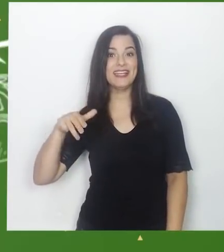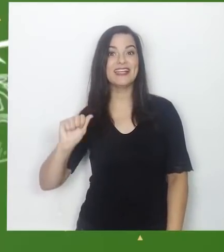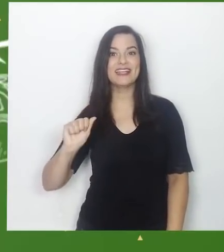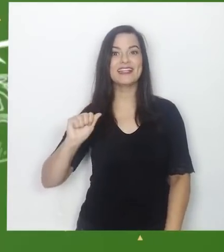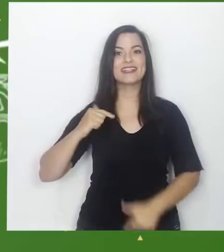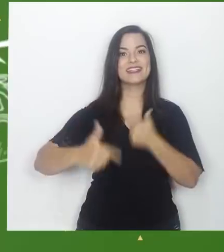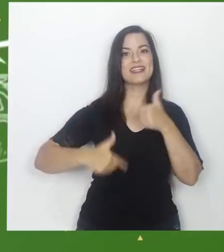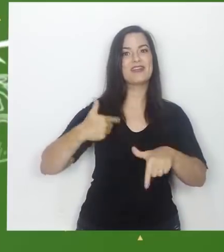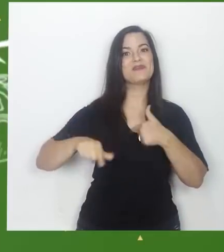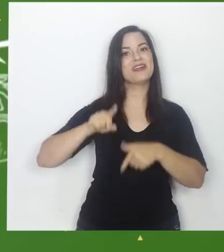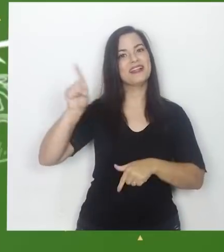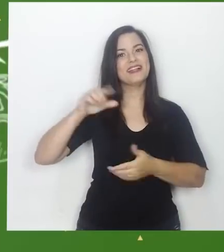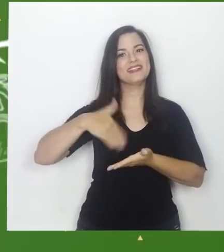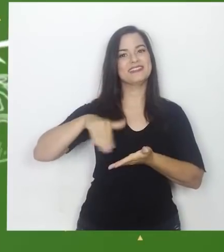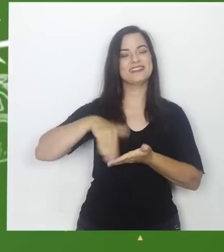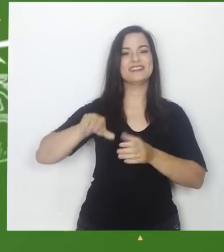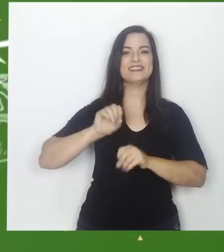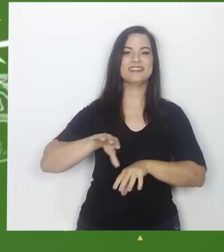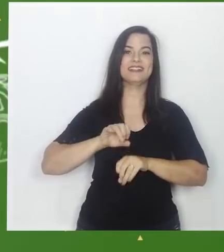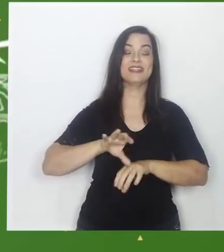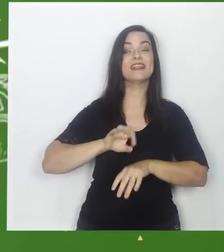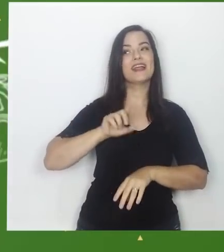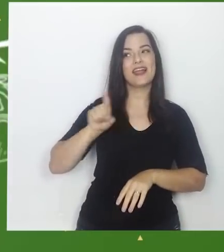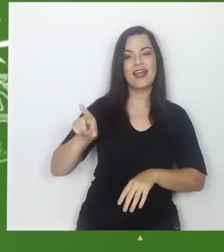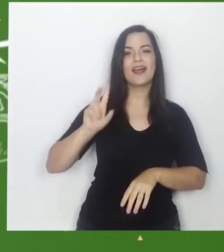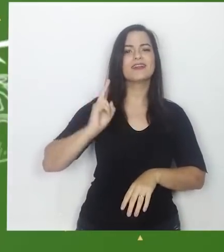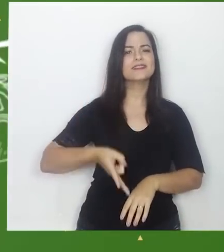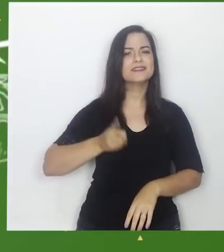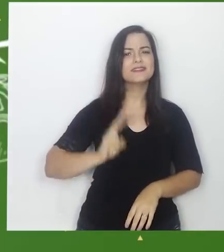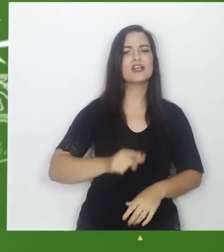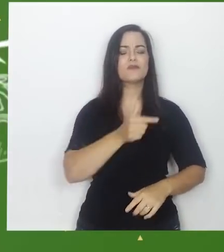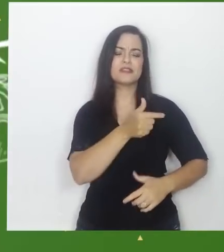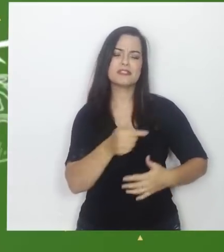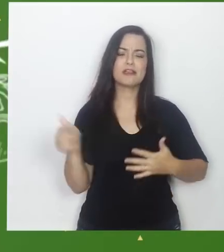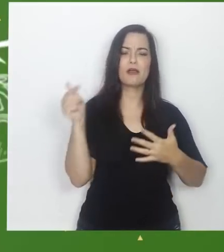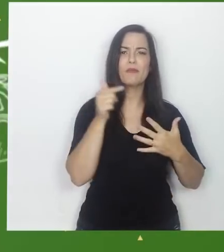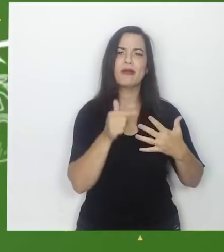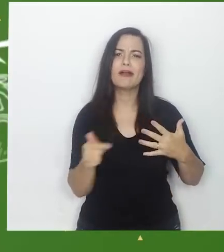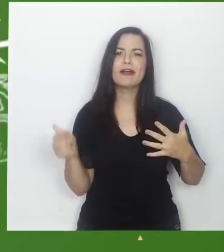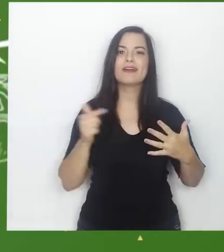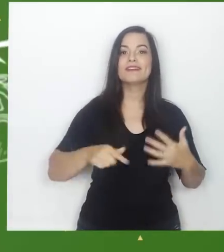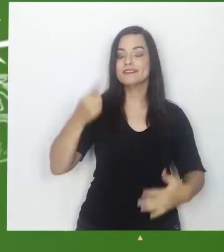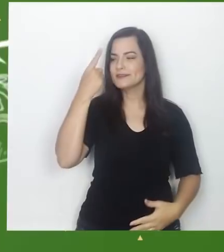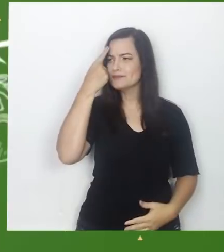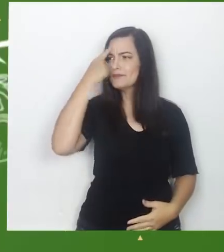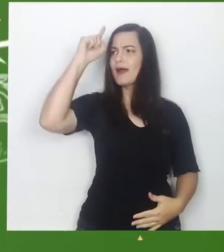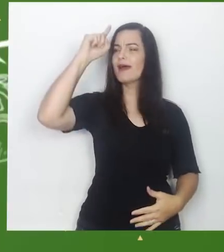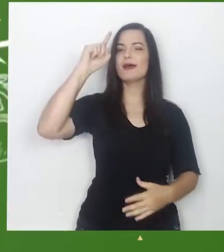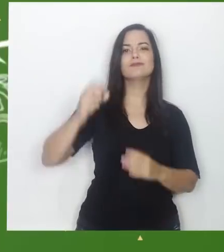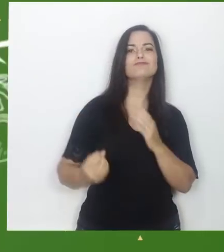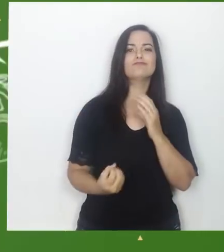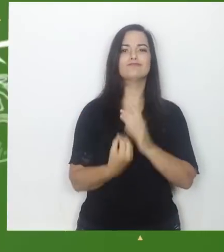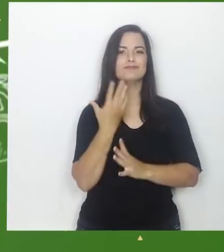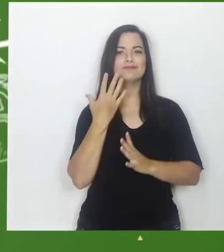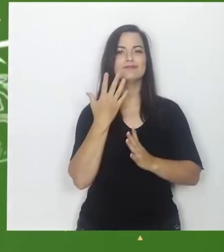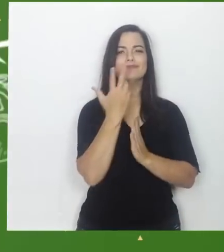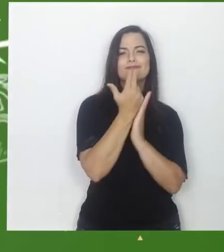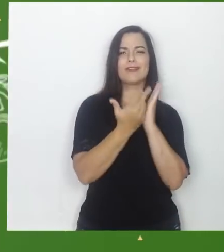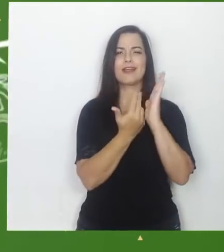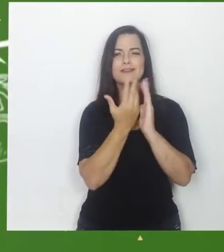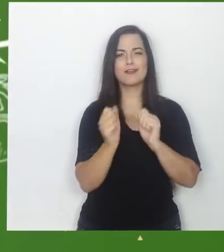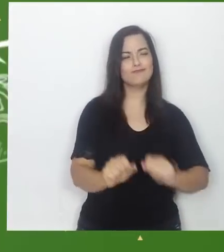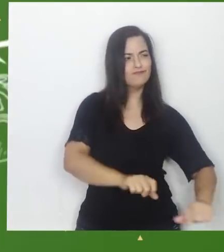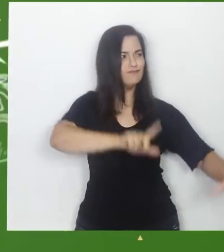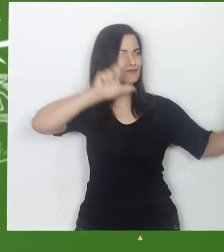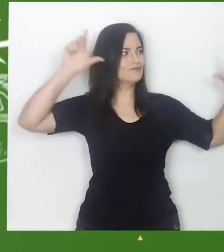conosco lá na Secretaria de Educação, e ela que toda semana inventava aí essas montagens